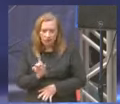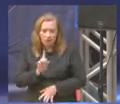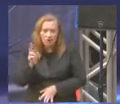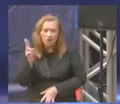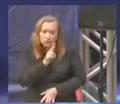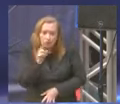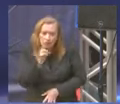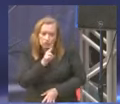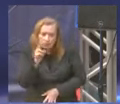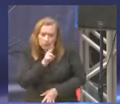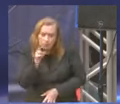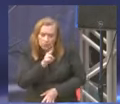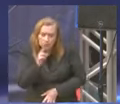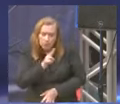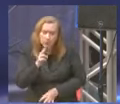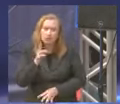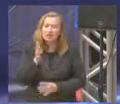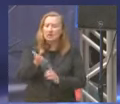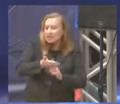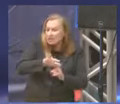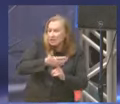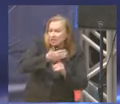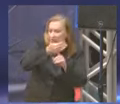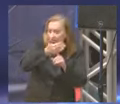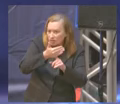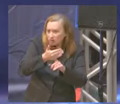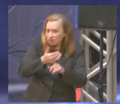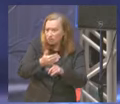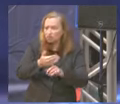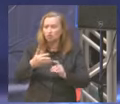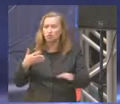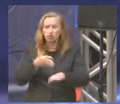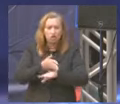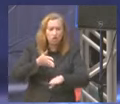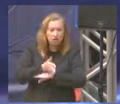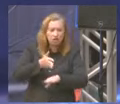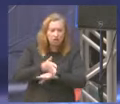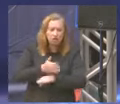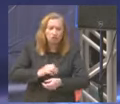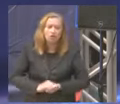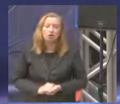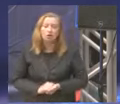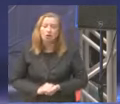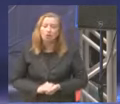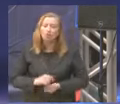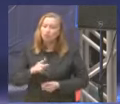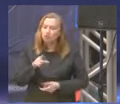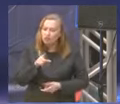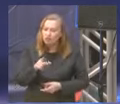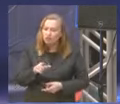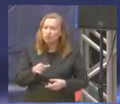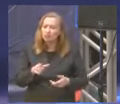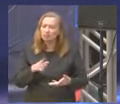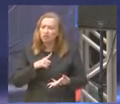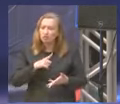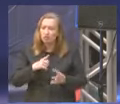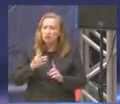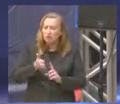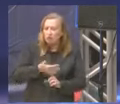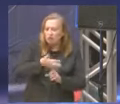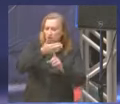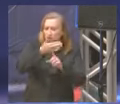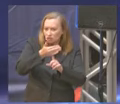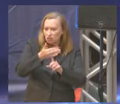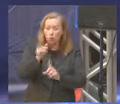velocidade que essas tecnologias estão vindo, né? Ou seja, você está trazendo essas tecnologias, elas